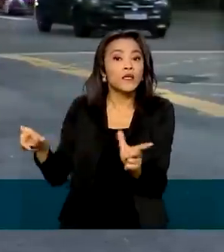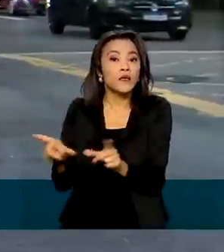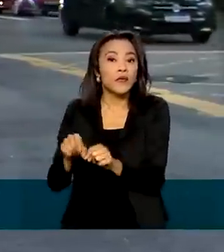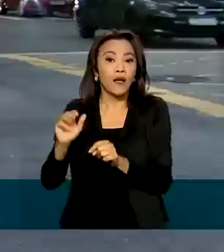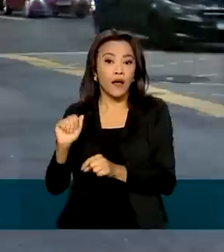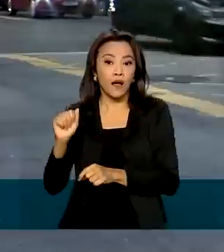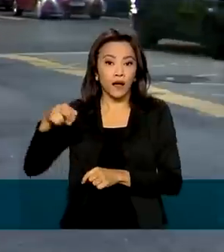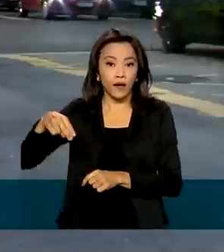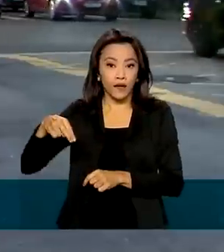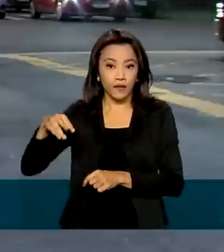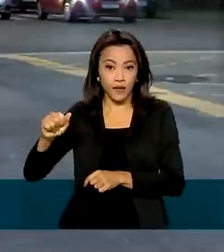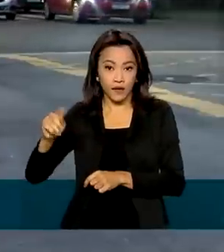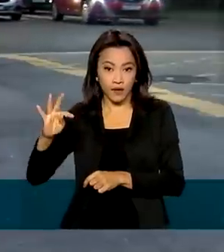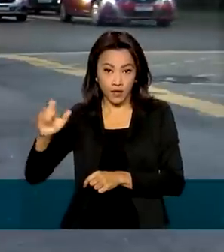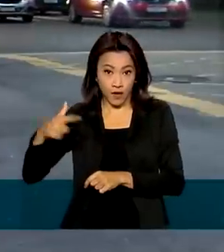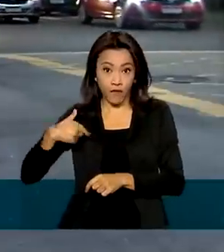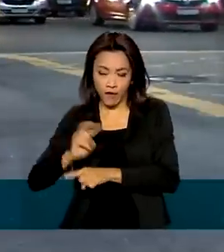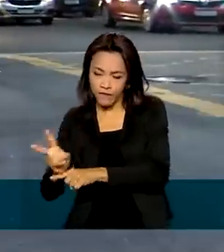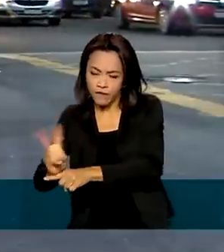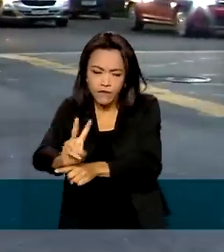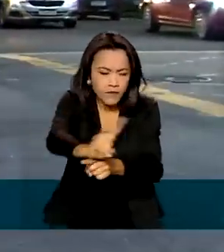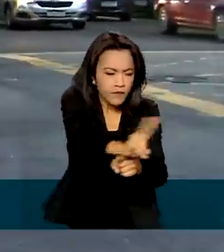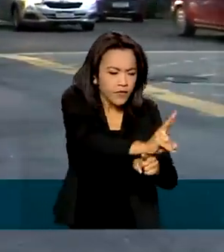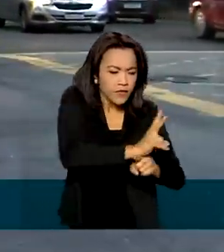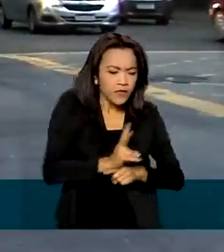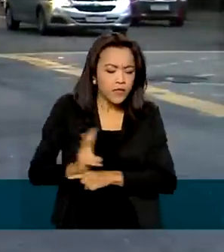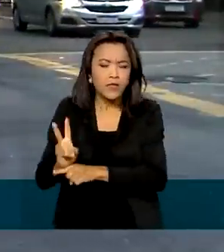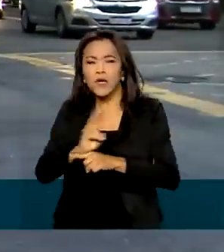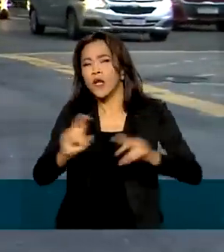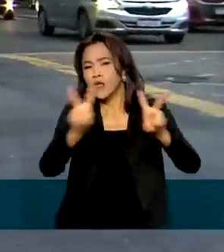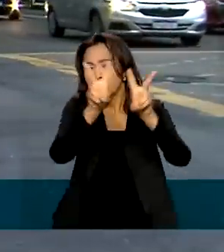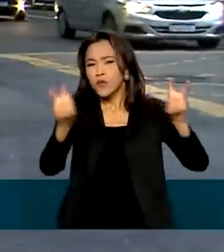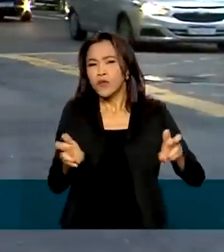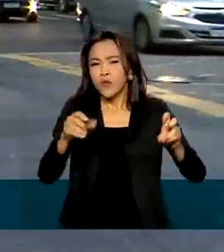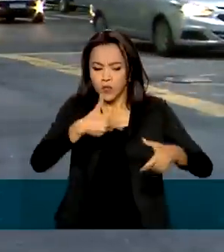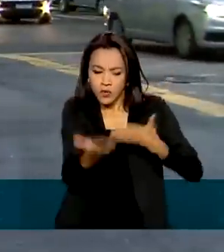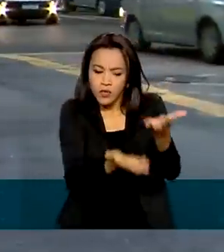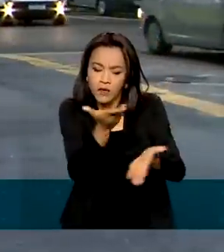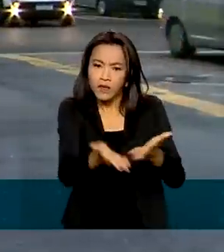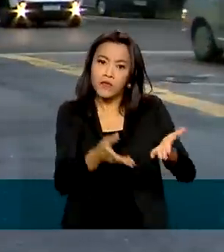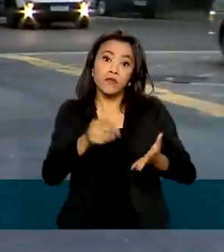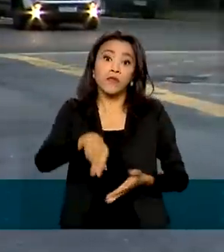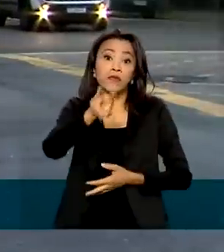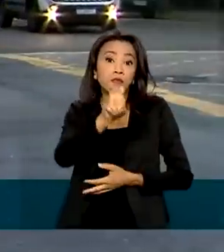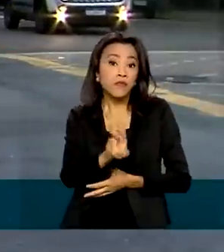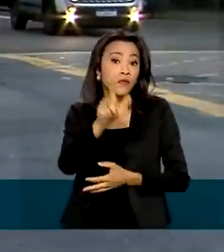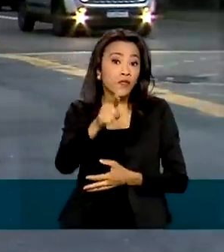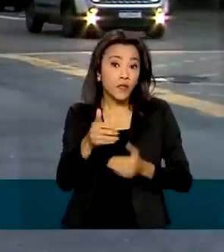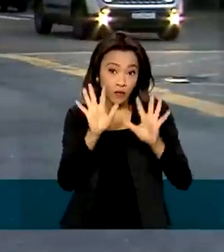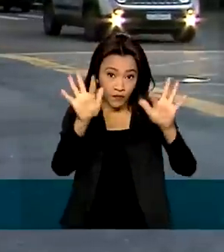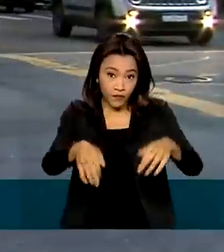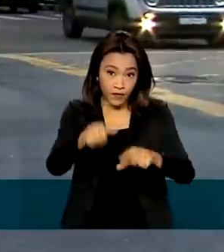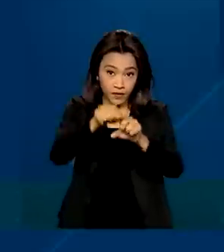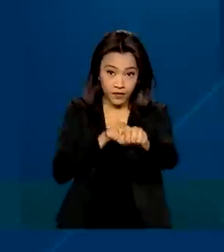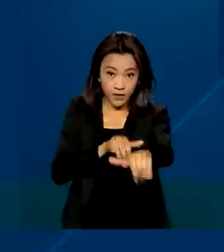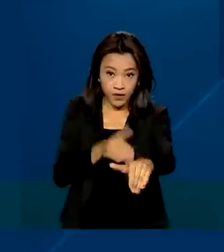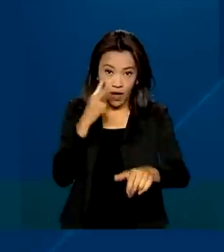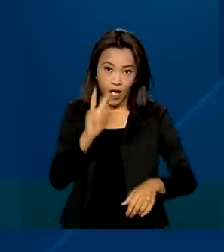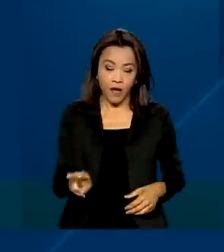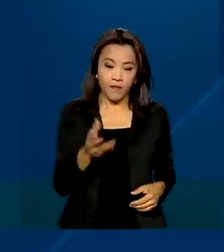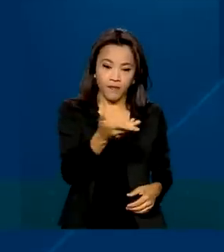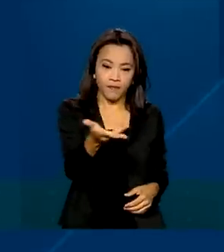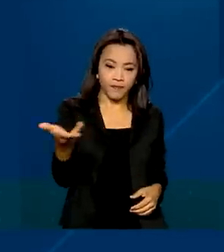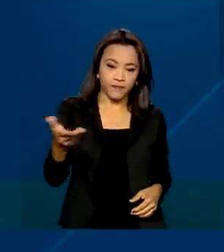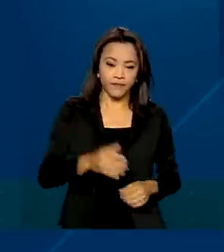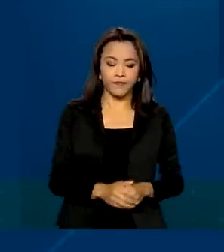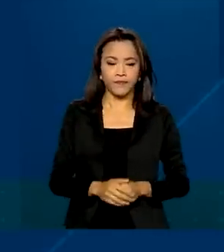fiscalizar os serviços prestados pelas empresas com a tecnologia 5G a partir do fim de setembro. Vamos ver. O